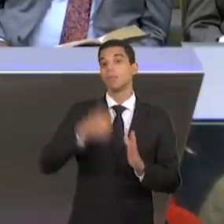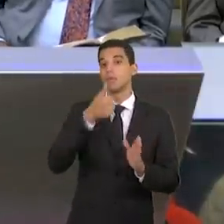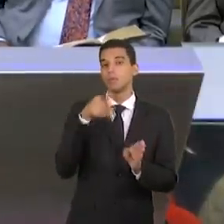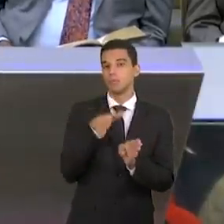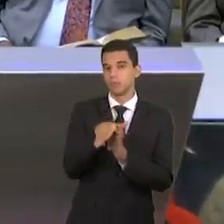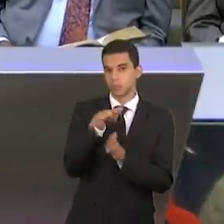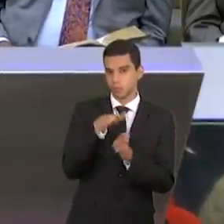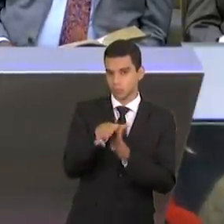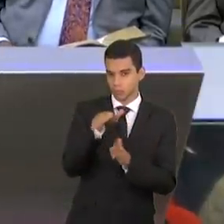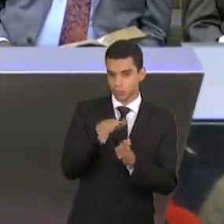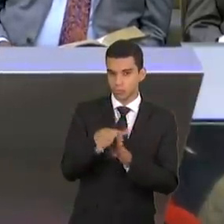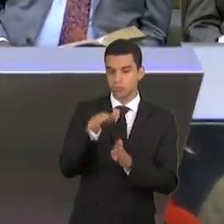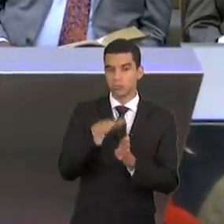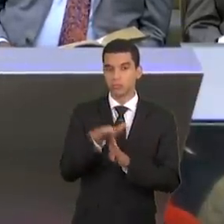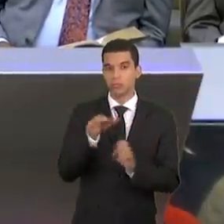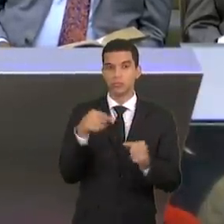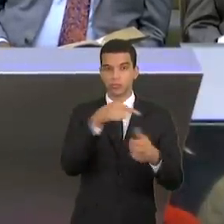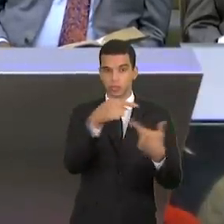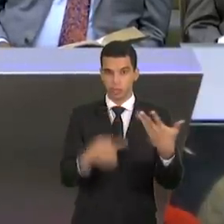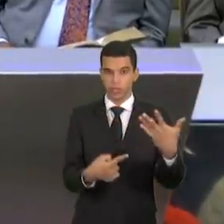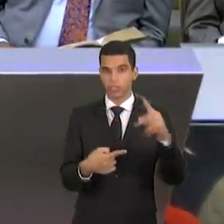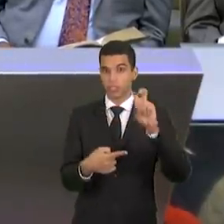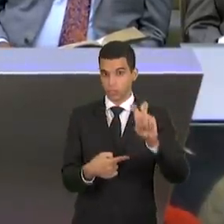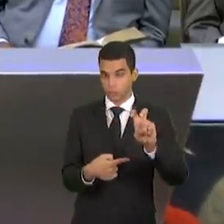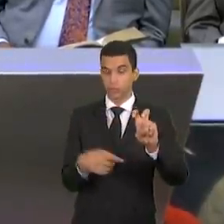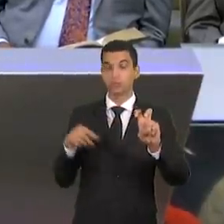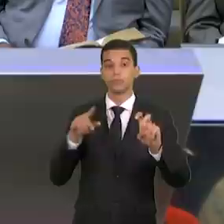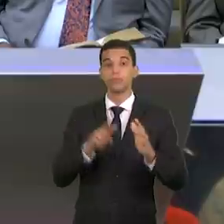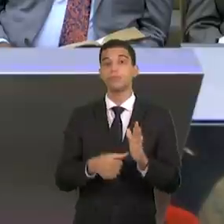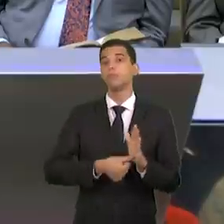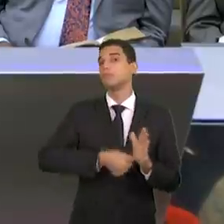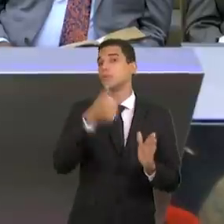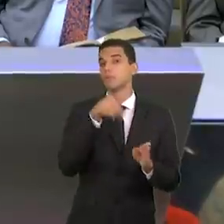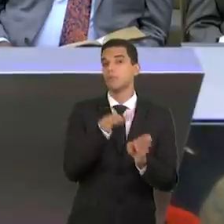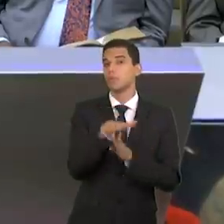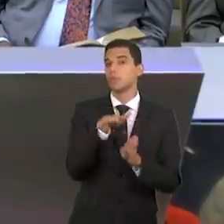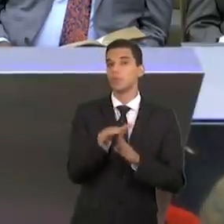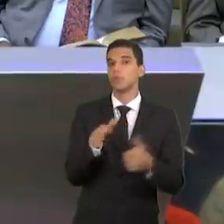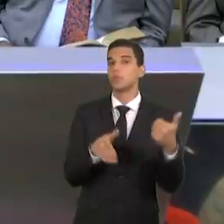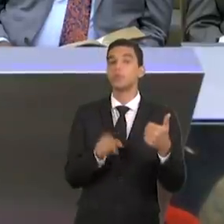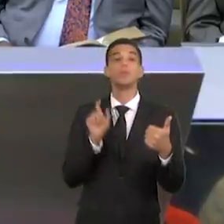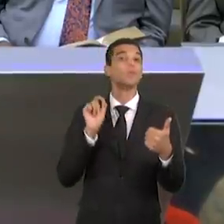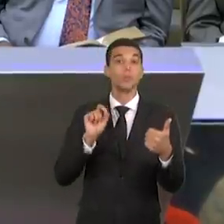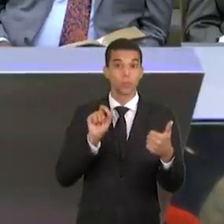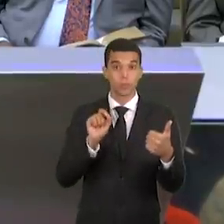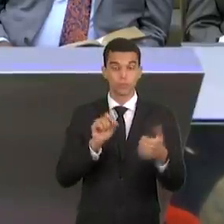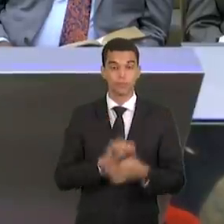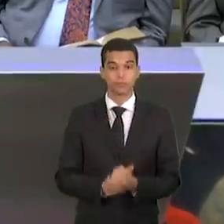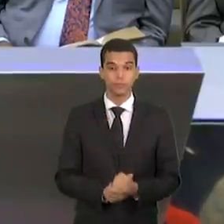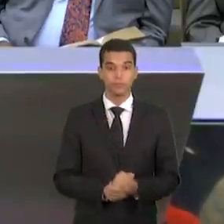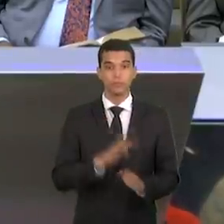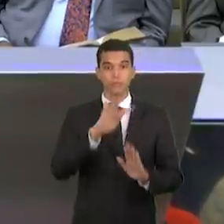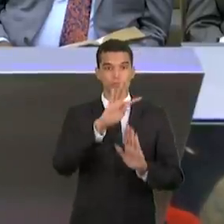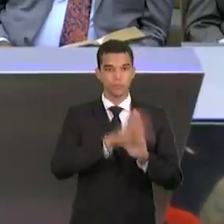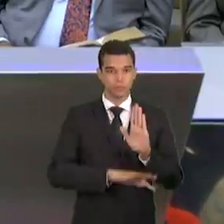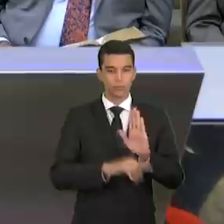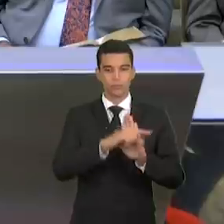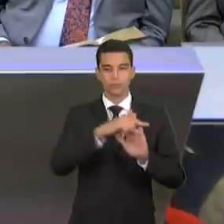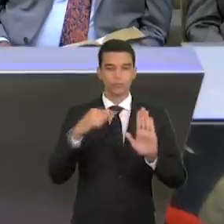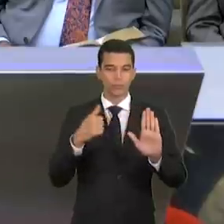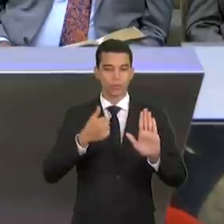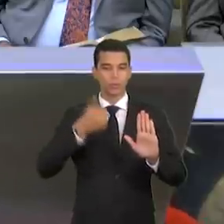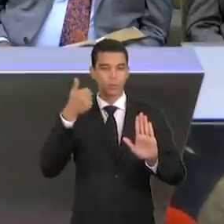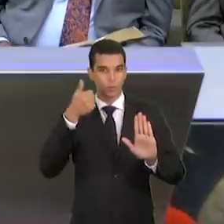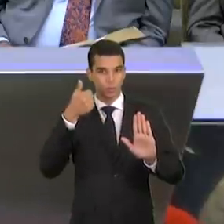advertência exarada neste texto lido é que ela está no versículo 1, ou